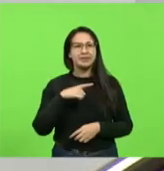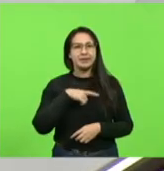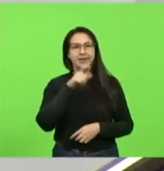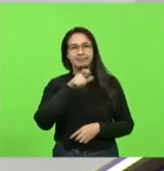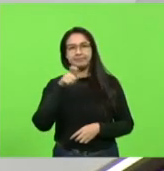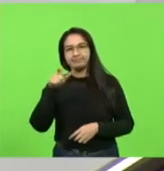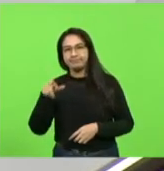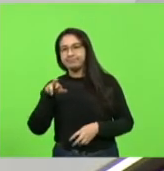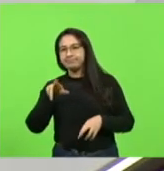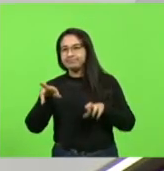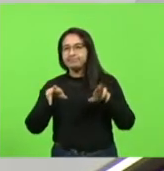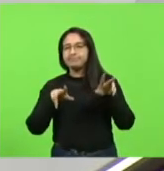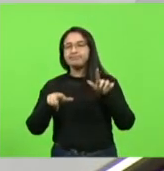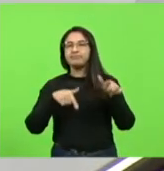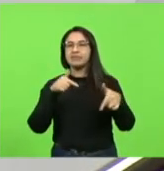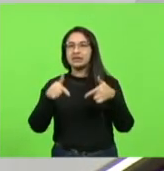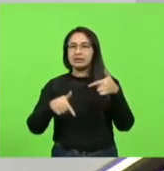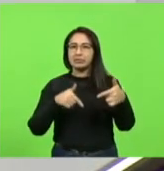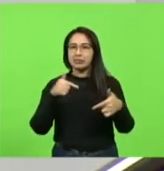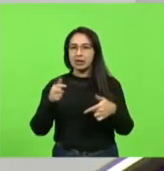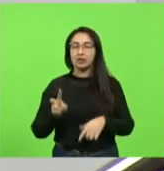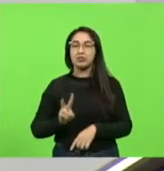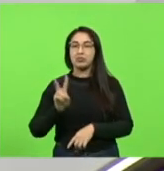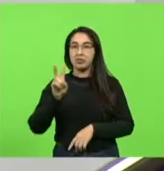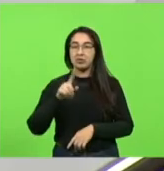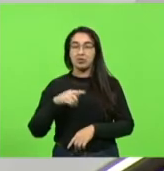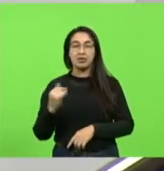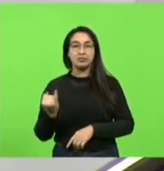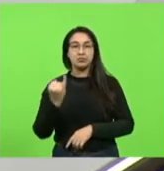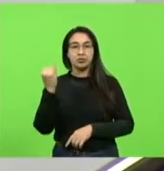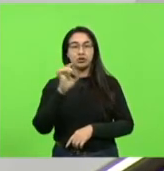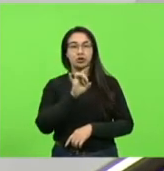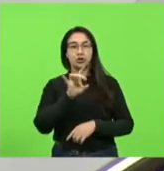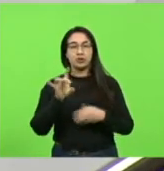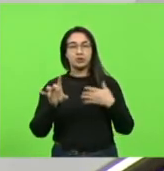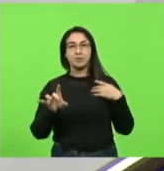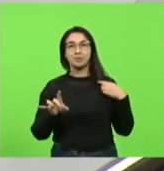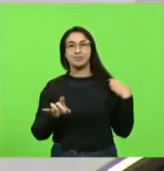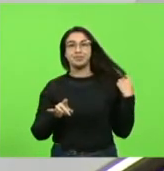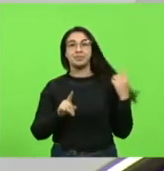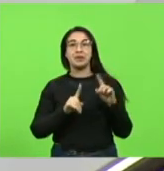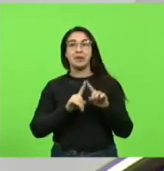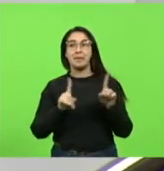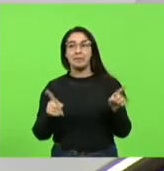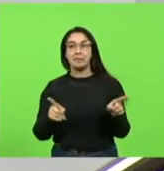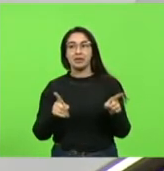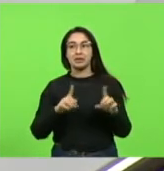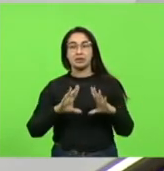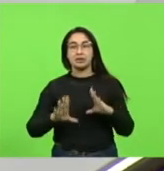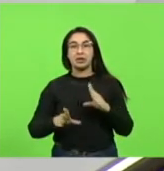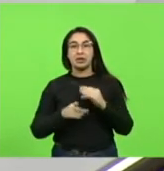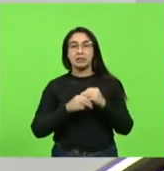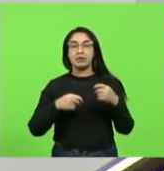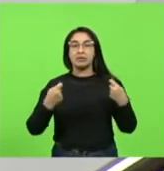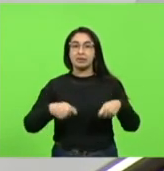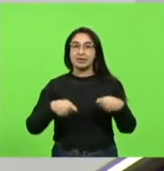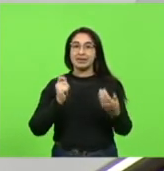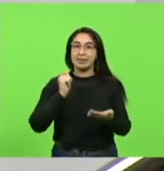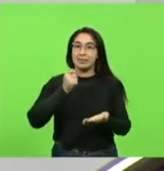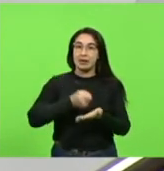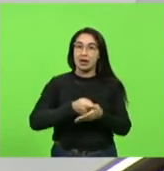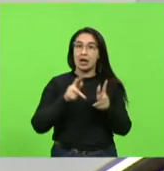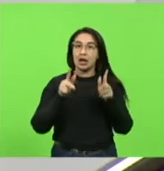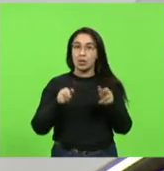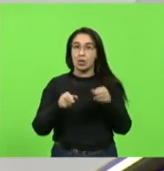dando valor a cada atuação, que é de grande importância. Mas que as emendas impositivas sejam pagas, como no ano passado, por